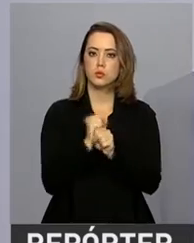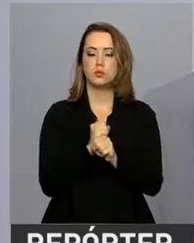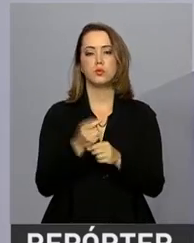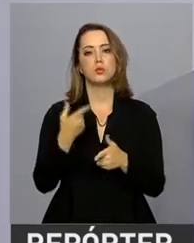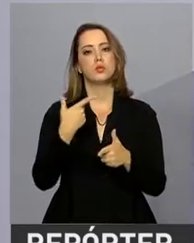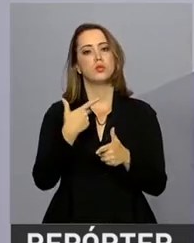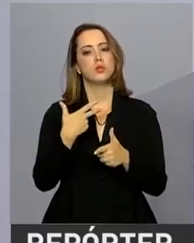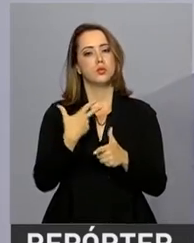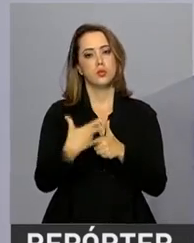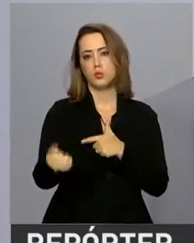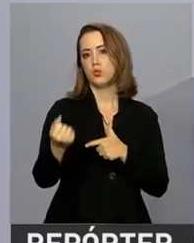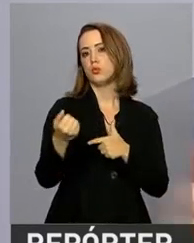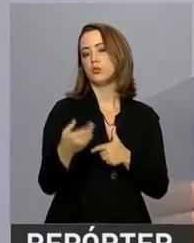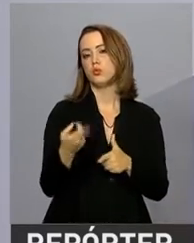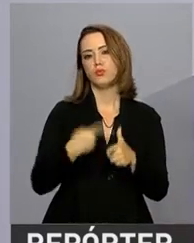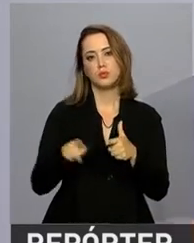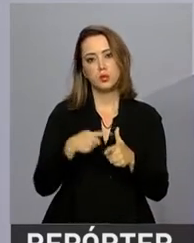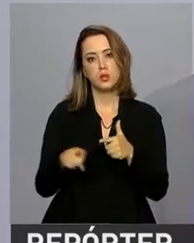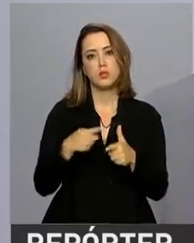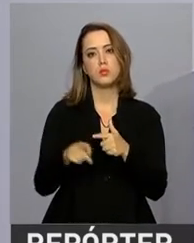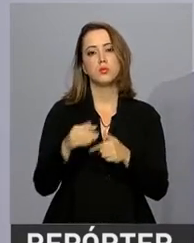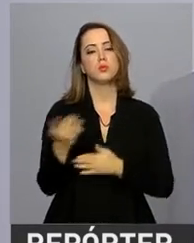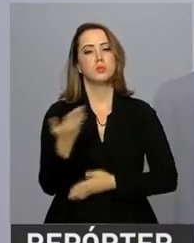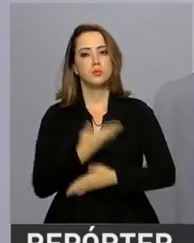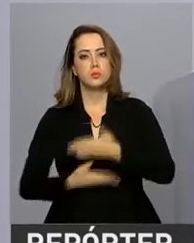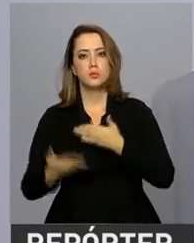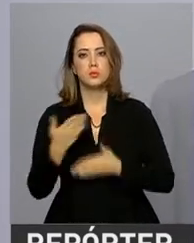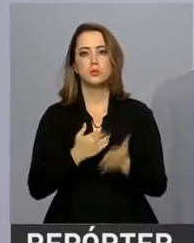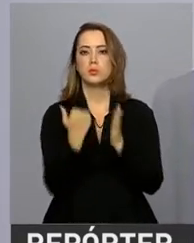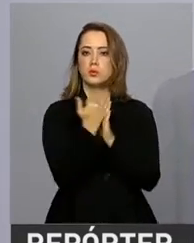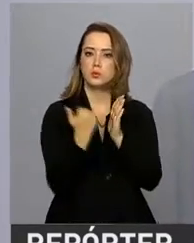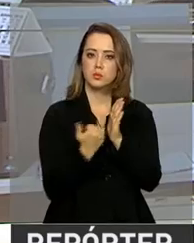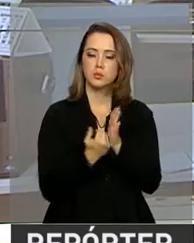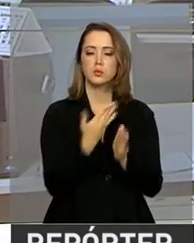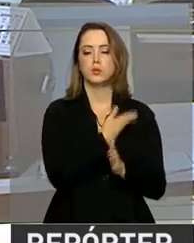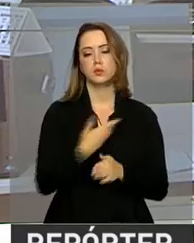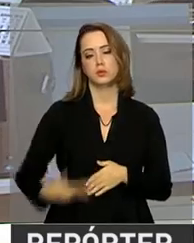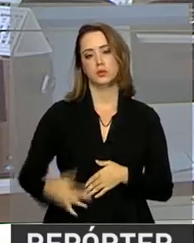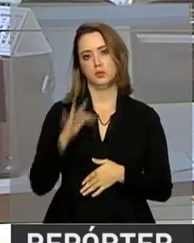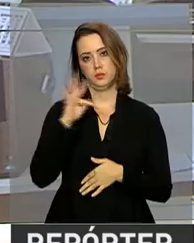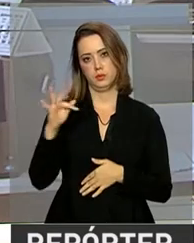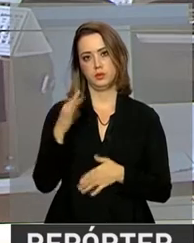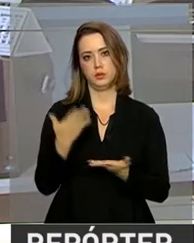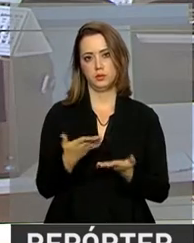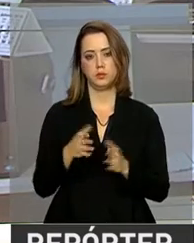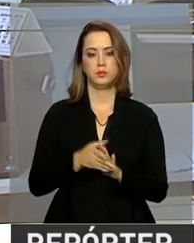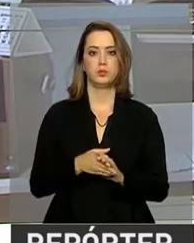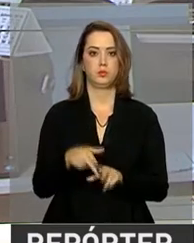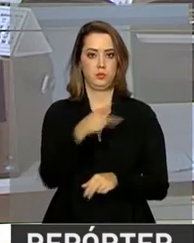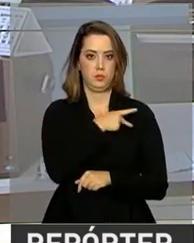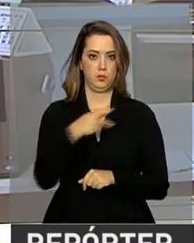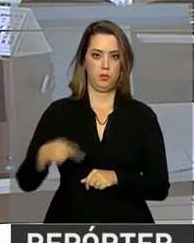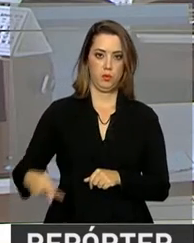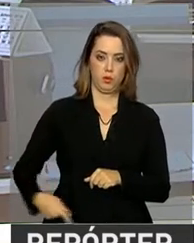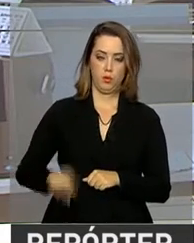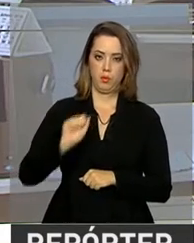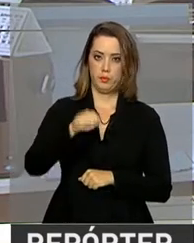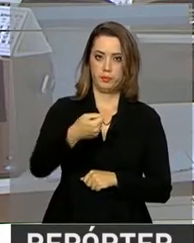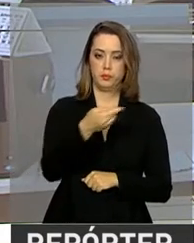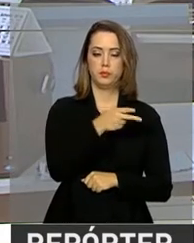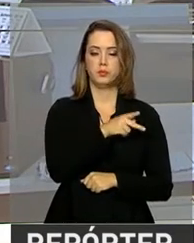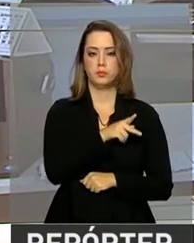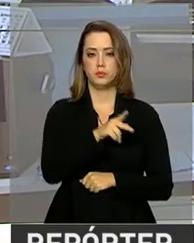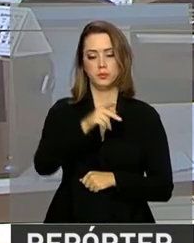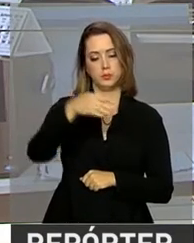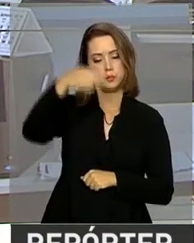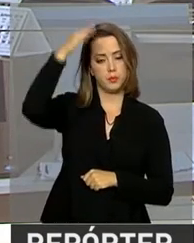soluções que possam viabilizar os programas do governo federal. O presidente em exercício, Michel Temer, sancionou